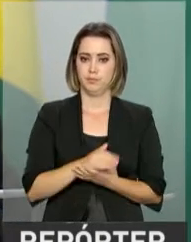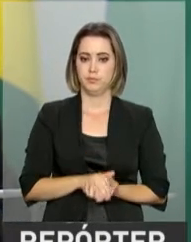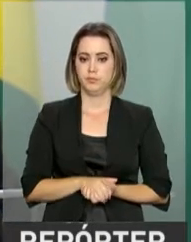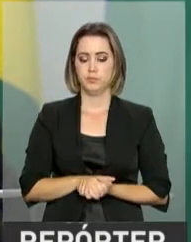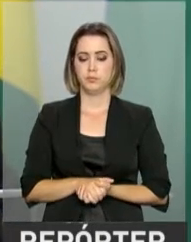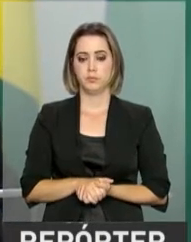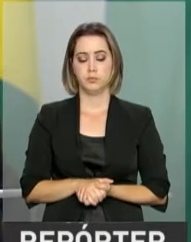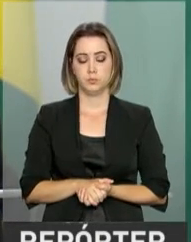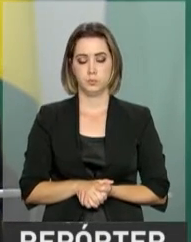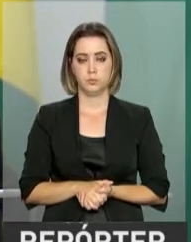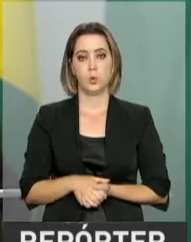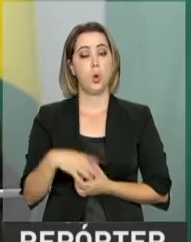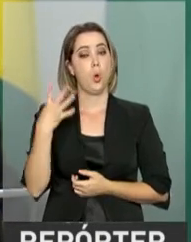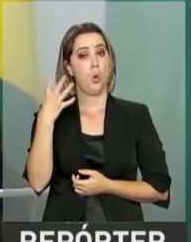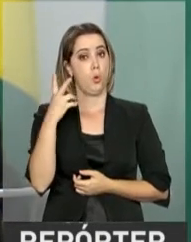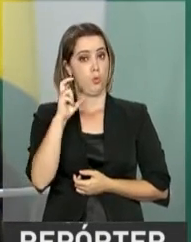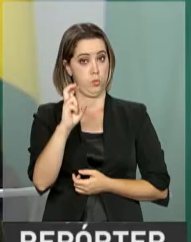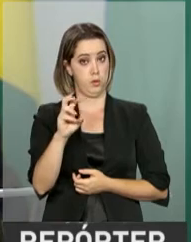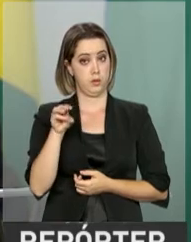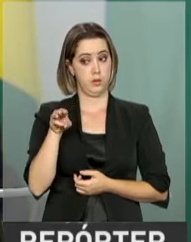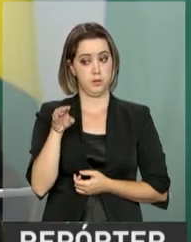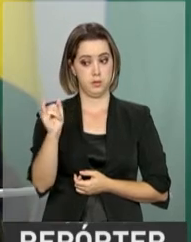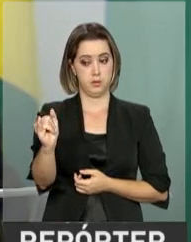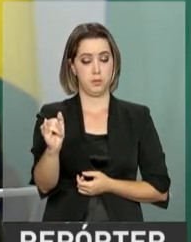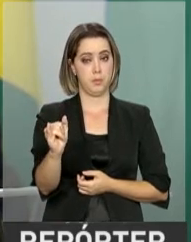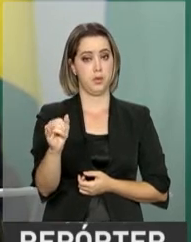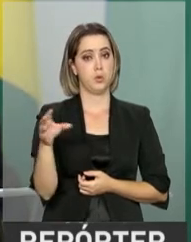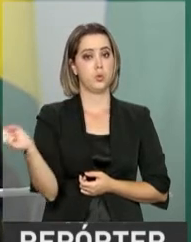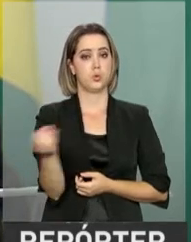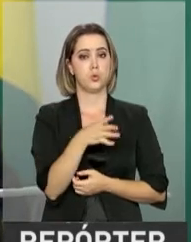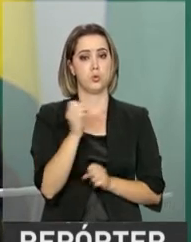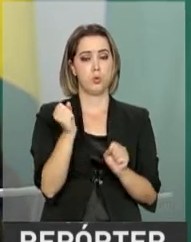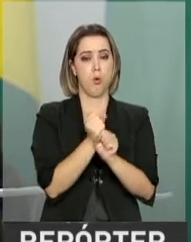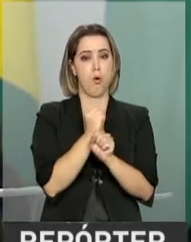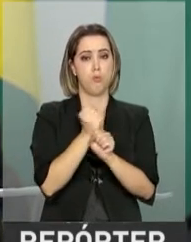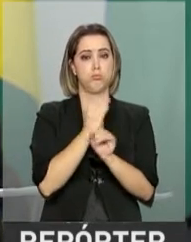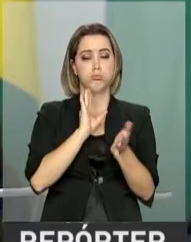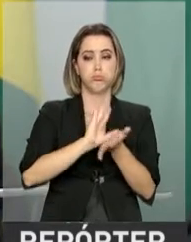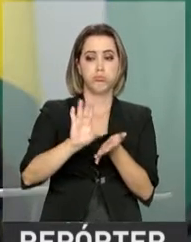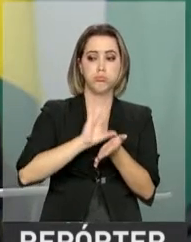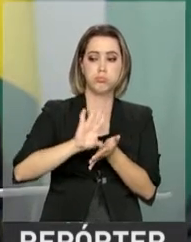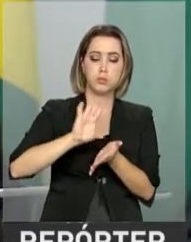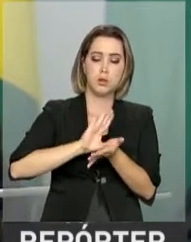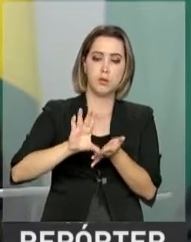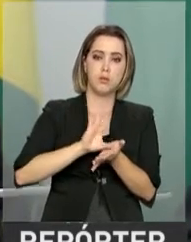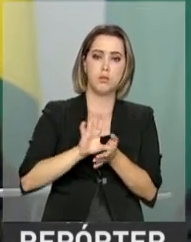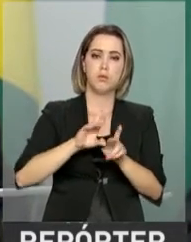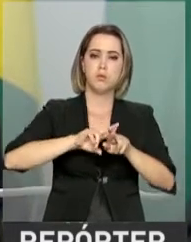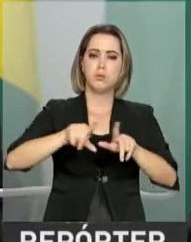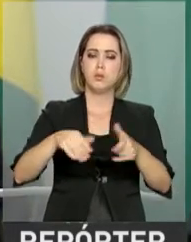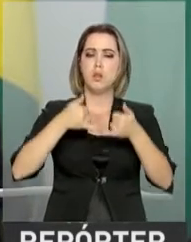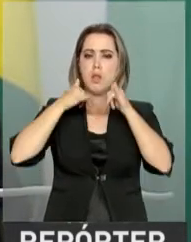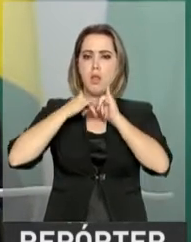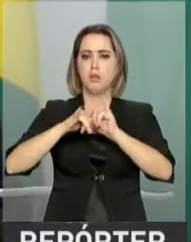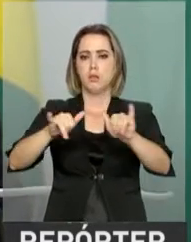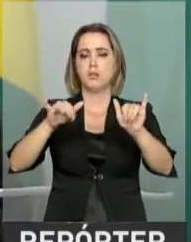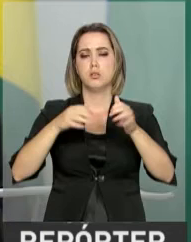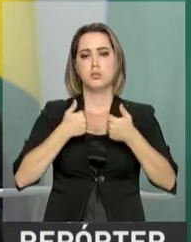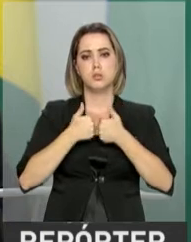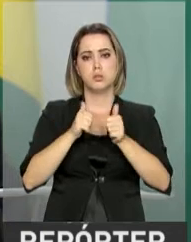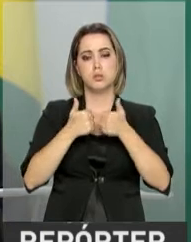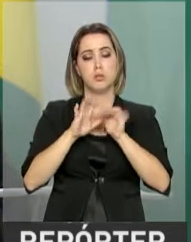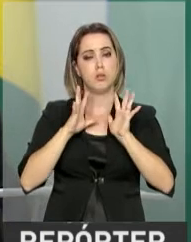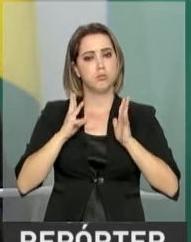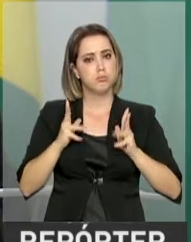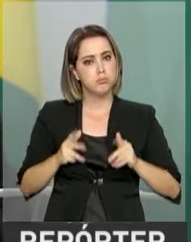45 bilhões de novos investimentos nos setores de energia, transportes e saneamento,